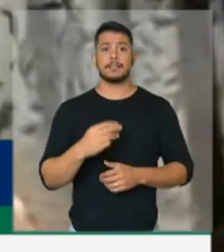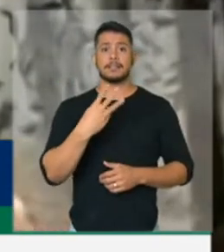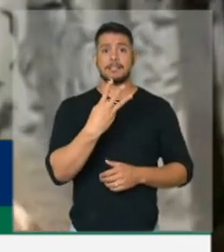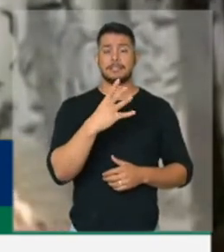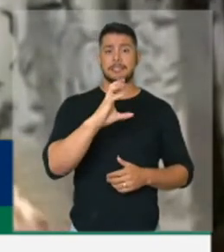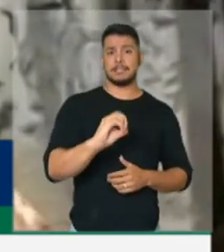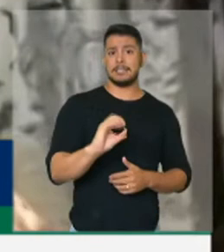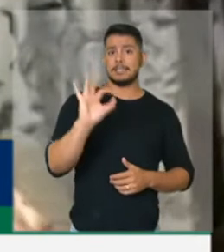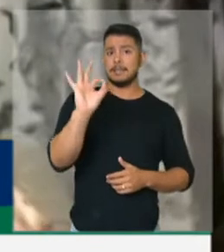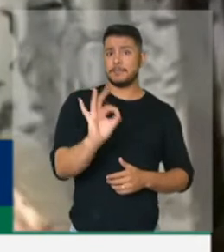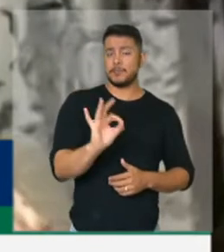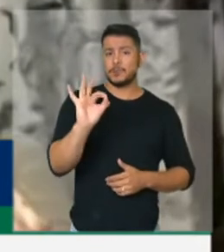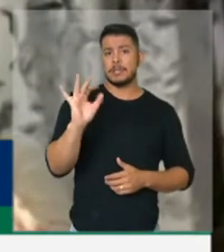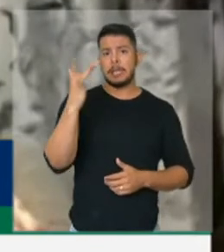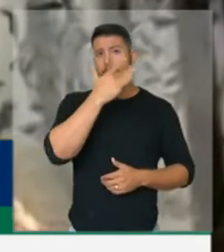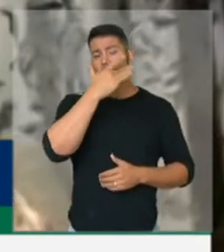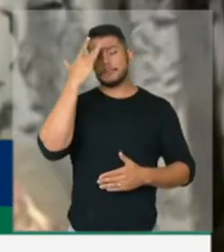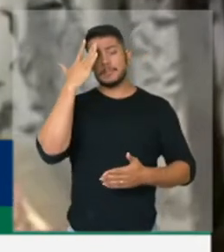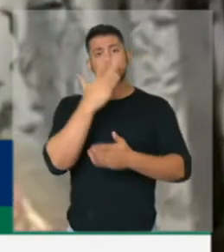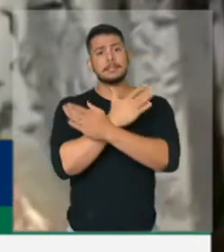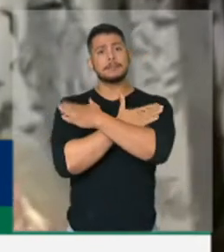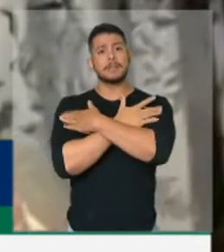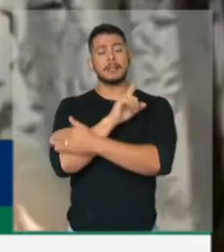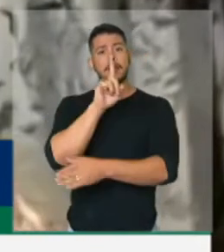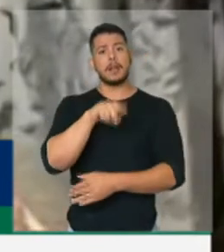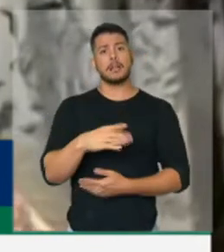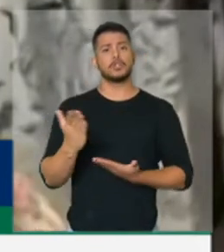30% dos desempregados jovens, que